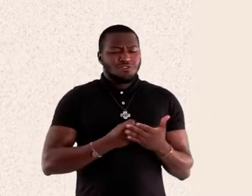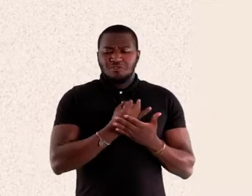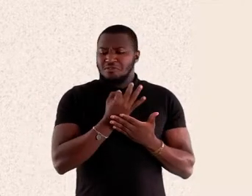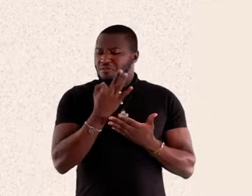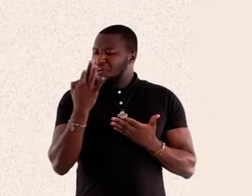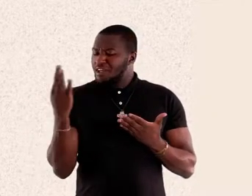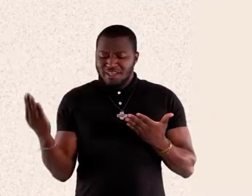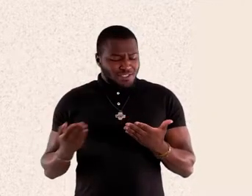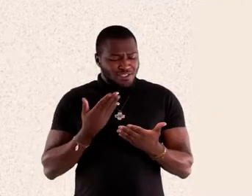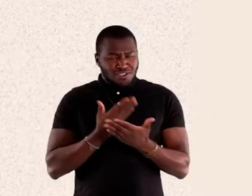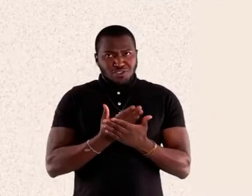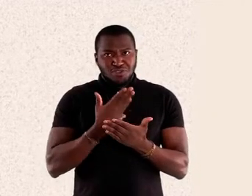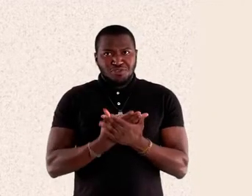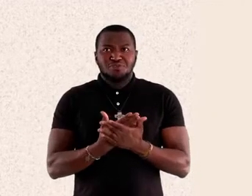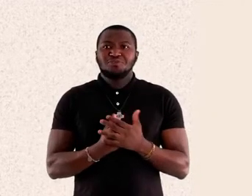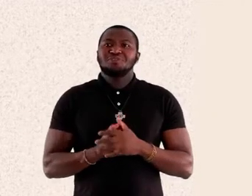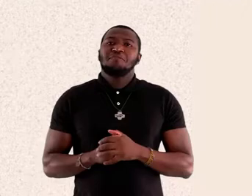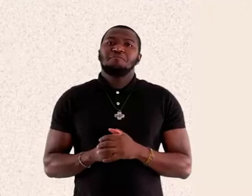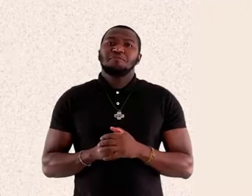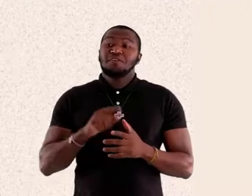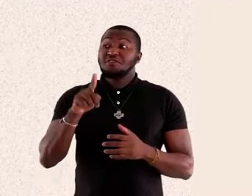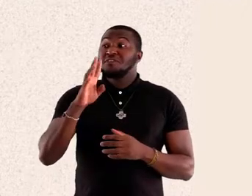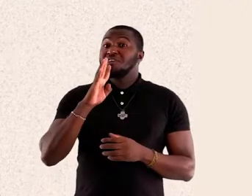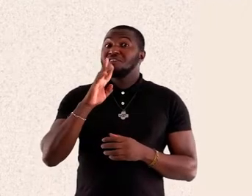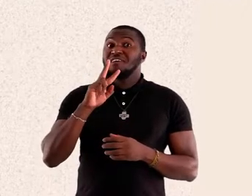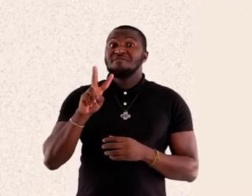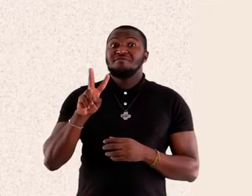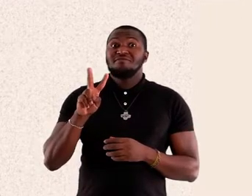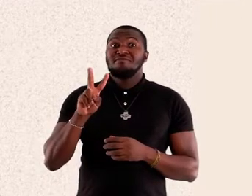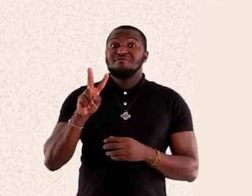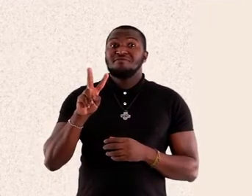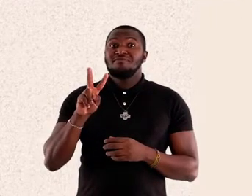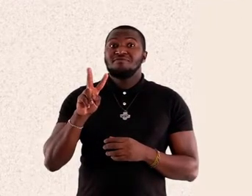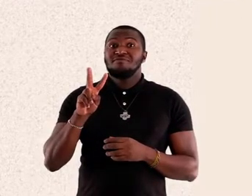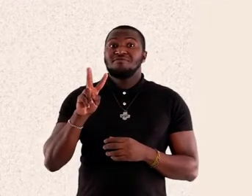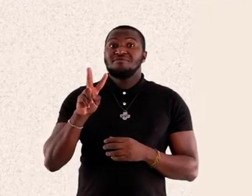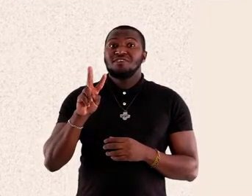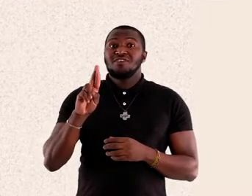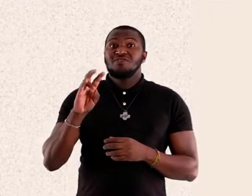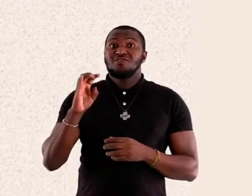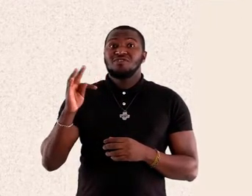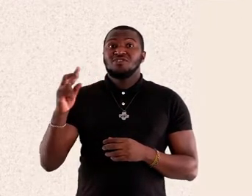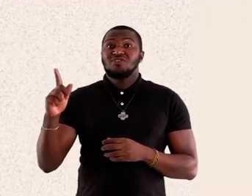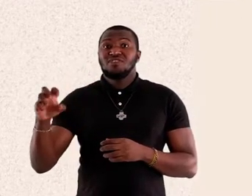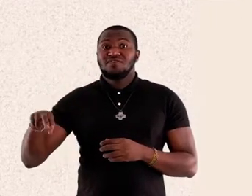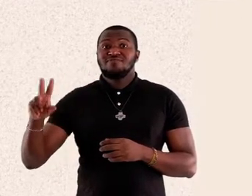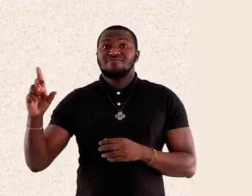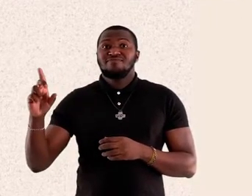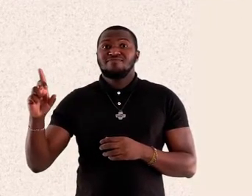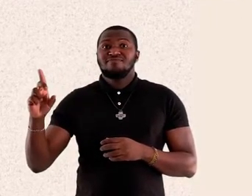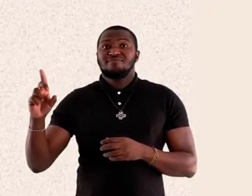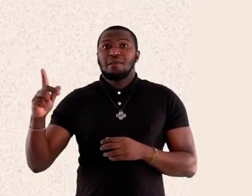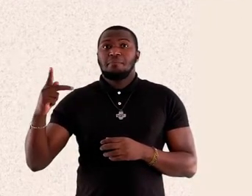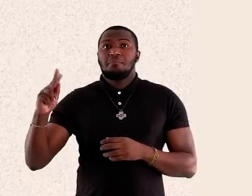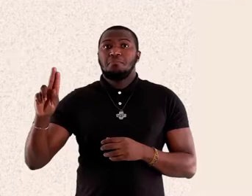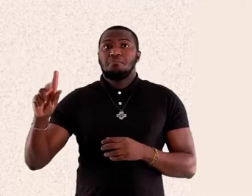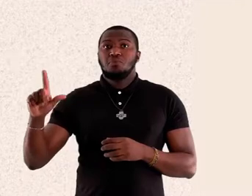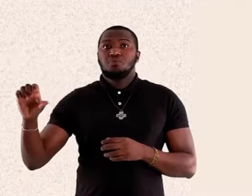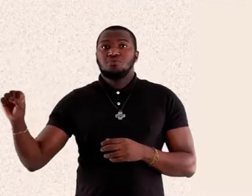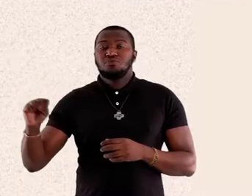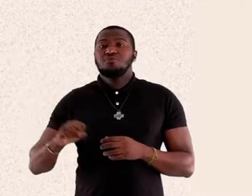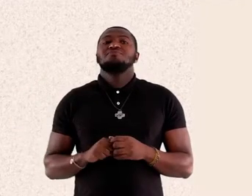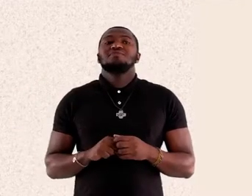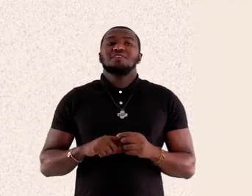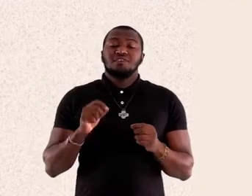né não sei se vocês conhecem a verde na tem Linhas Aéreas aquela produtora de